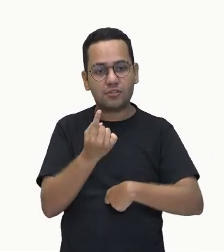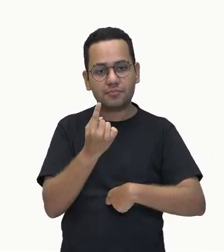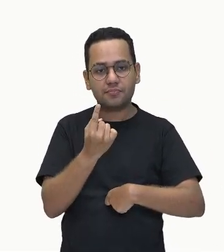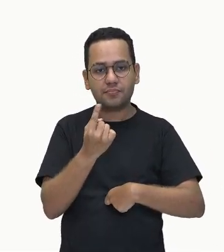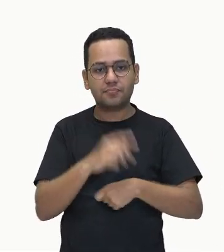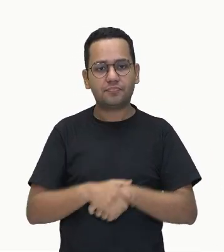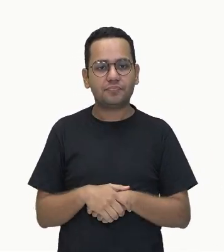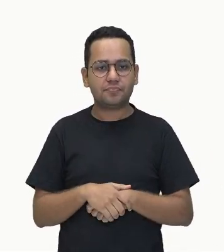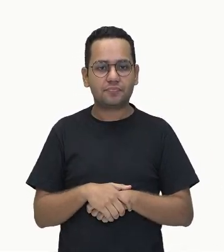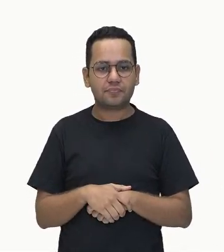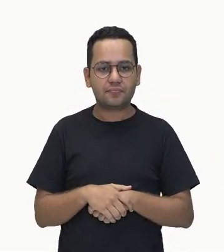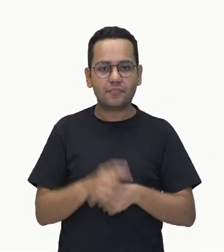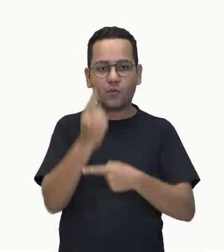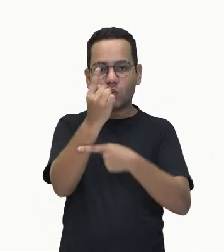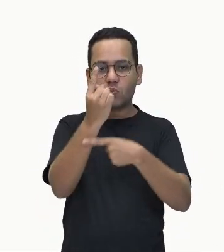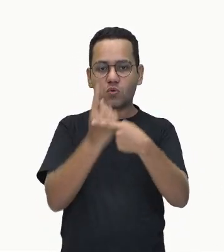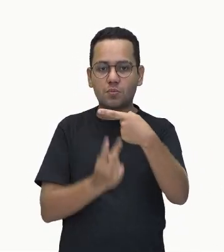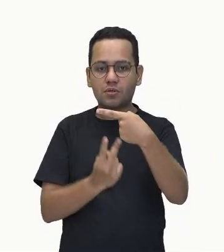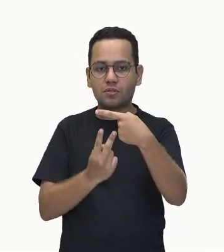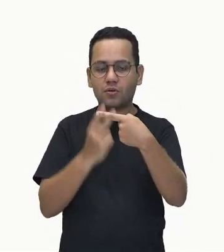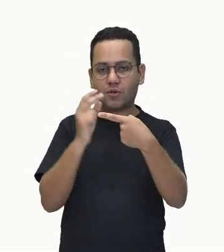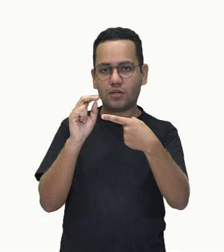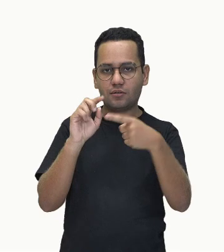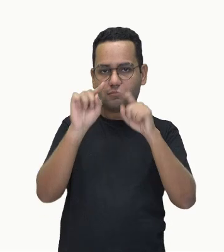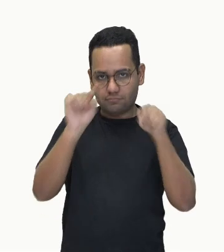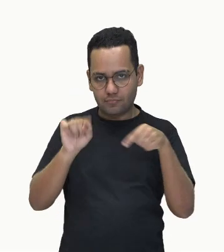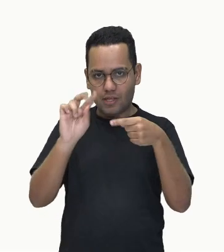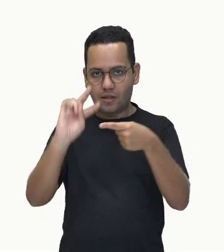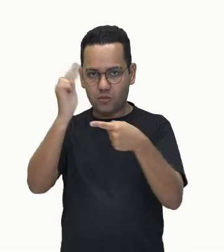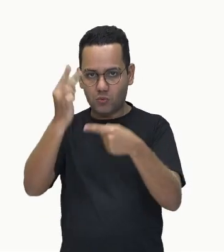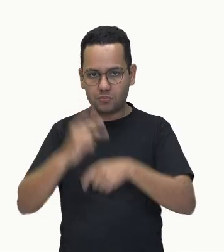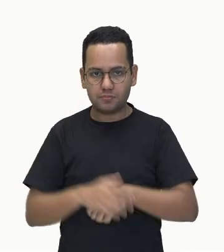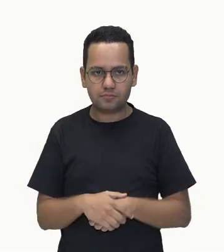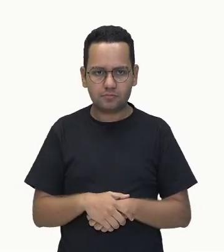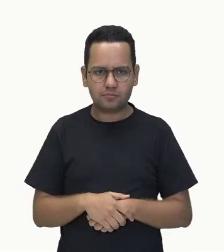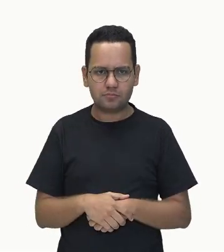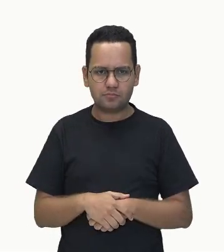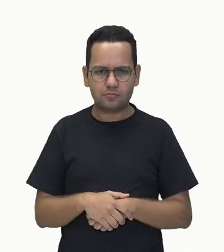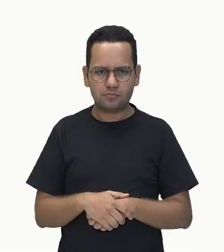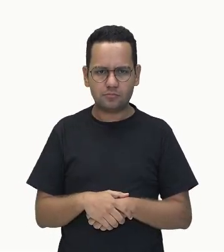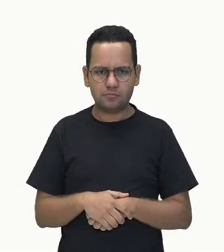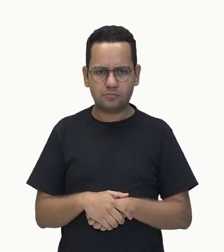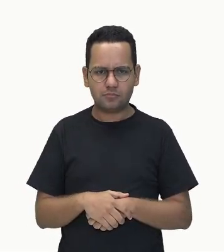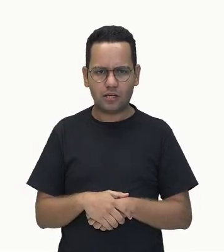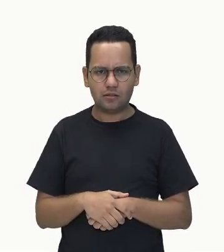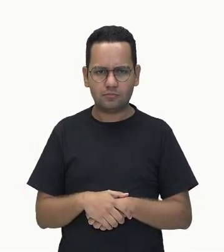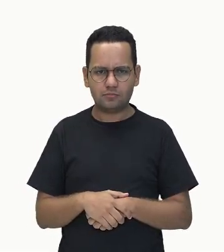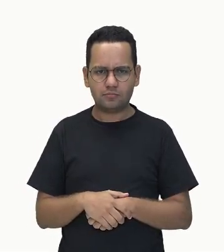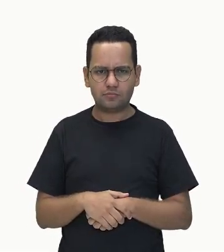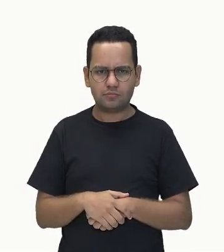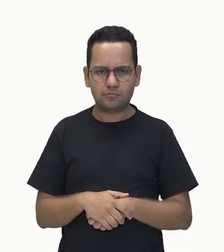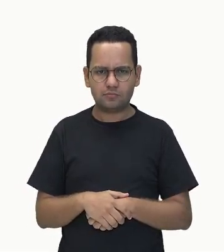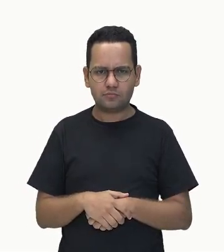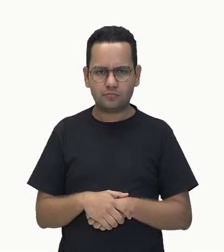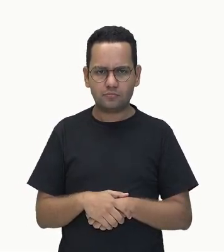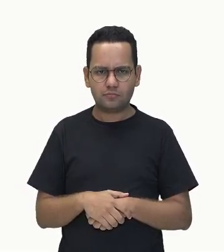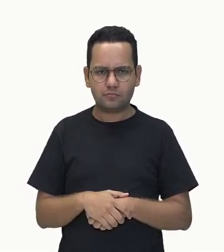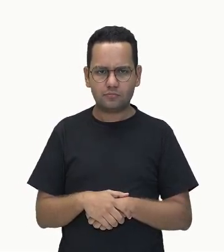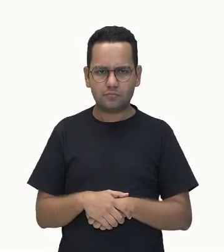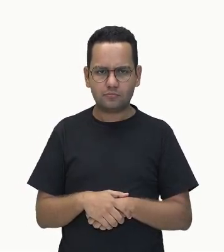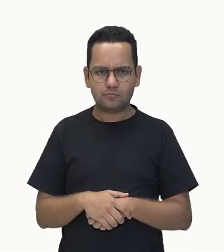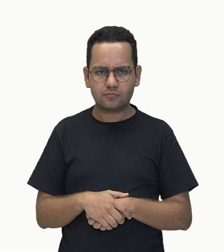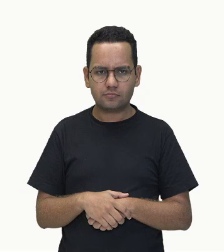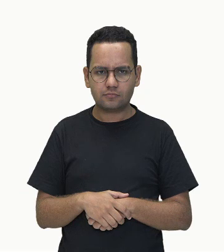1 so 2 elevado 2 agora olha essa aqui é interessante ó eu tenho 5 so